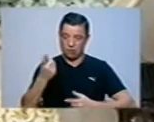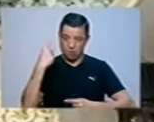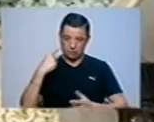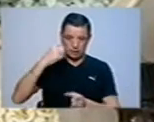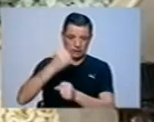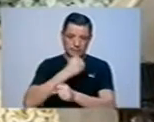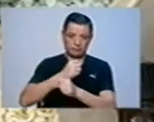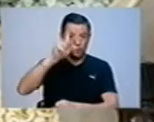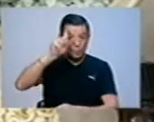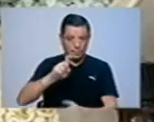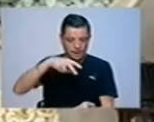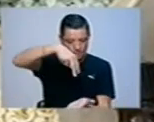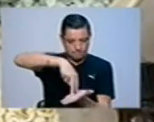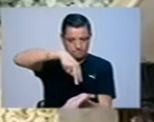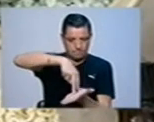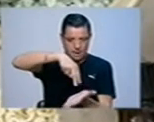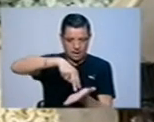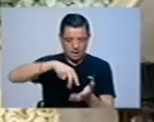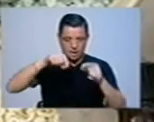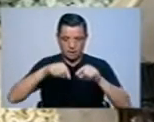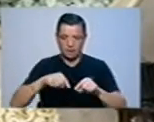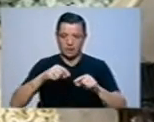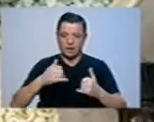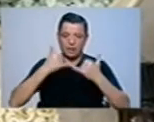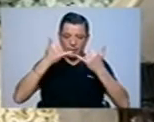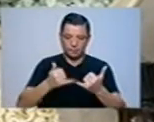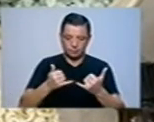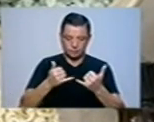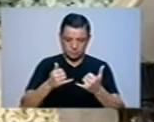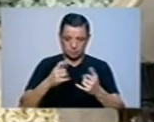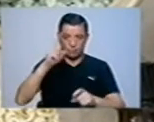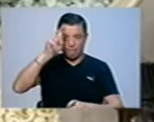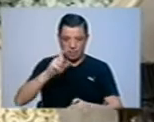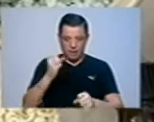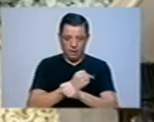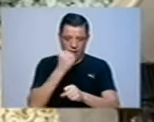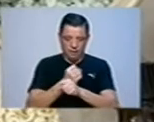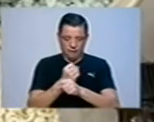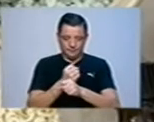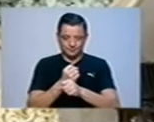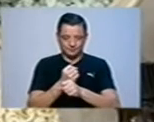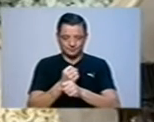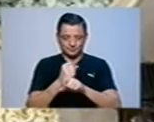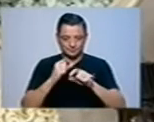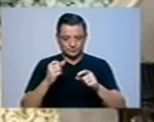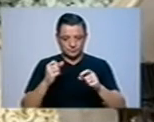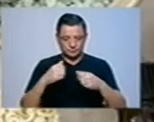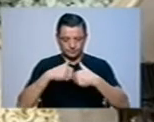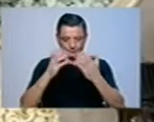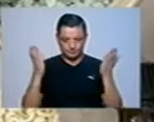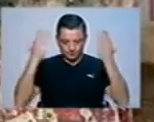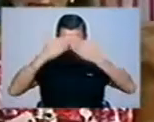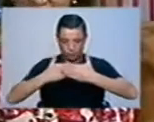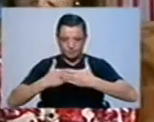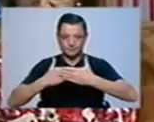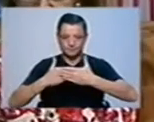pé, precisamos também de passar algum conforto. Portanto, depois de um dia inteiro de trabalho na cozinha, ou então tratando de tudo para essa noite tão boa